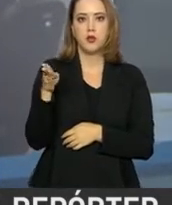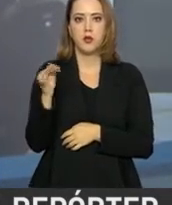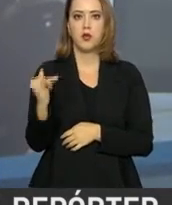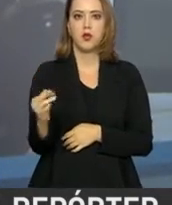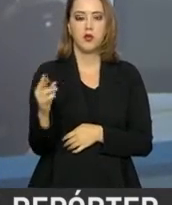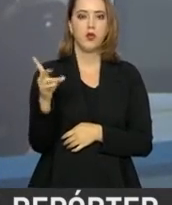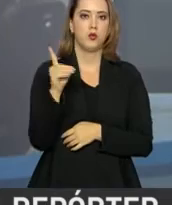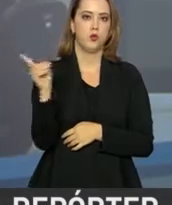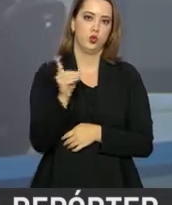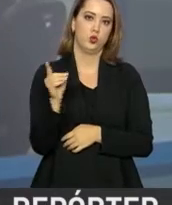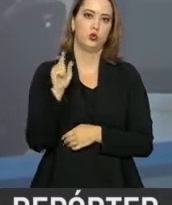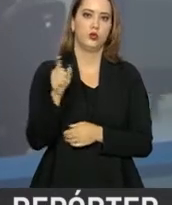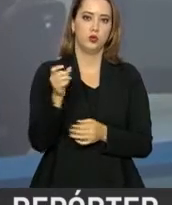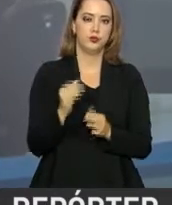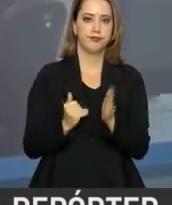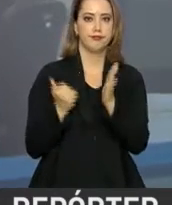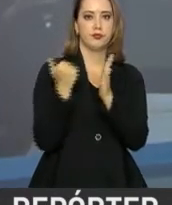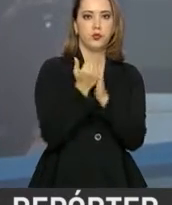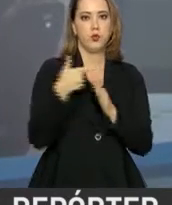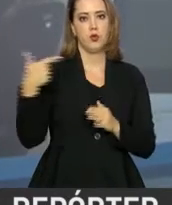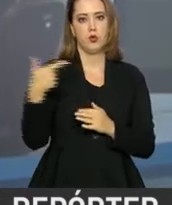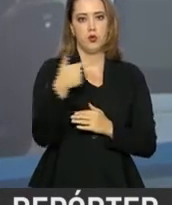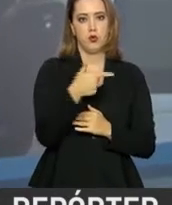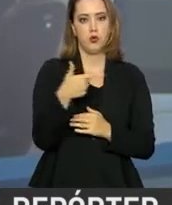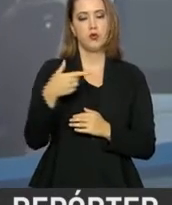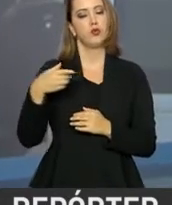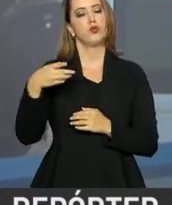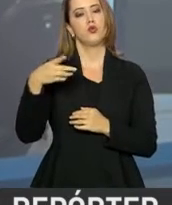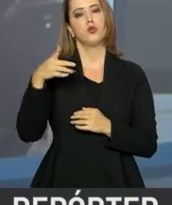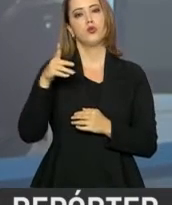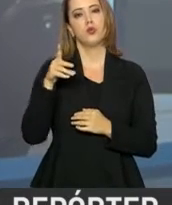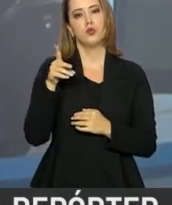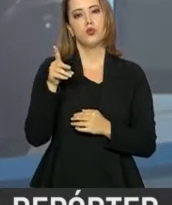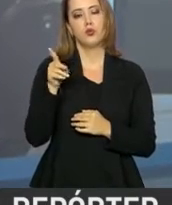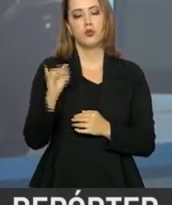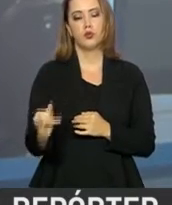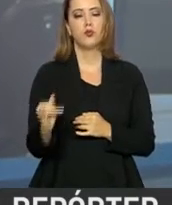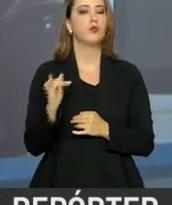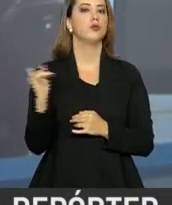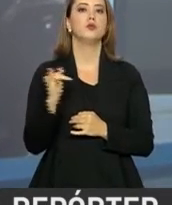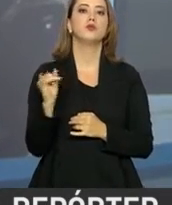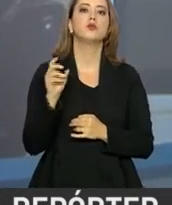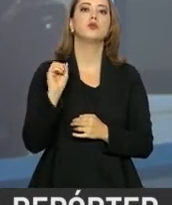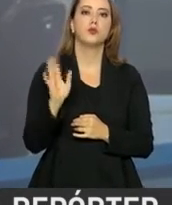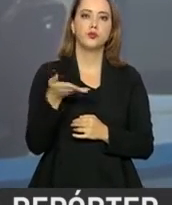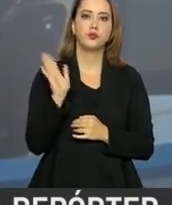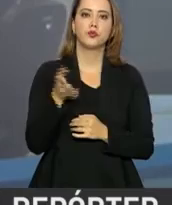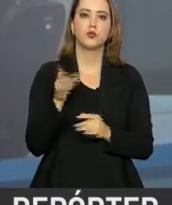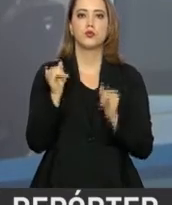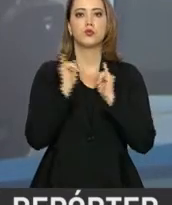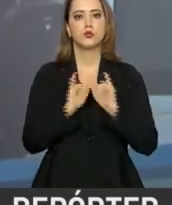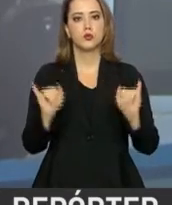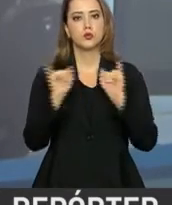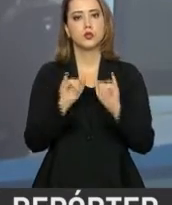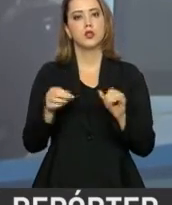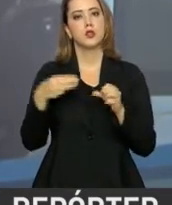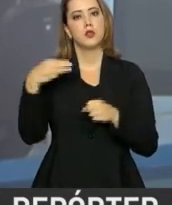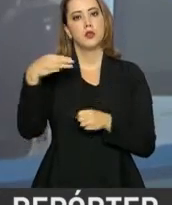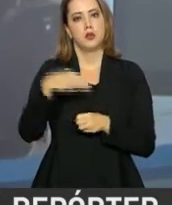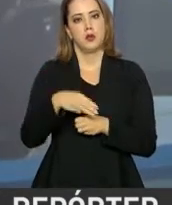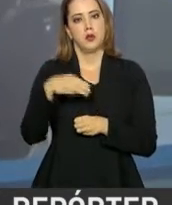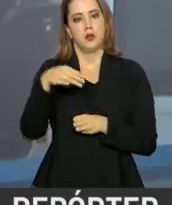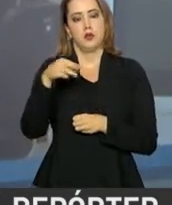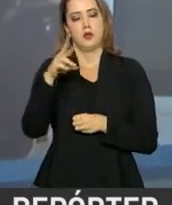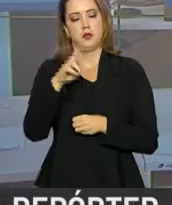de 22 bilhões os dados foram divulgados hoje pelo ministério da indústria comércio exterior e